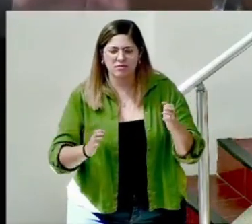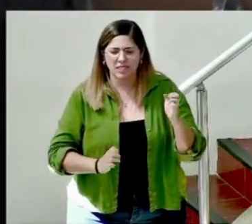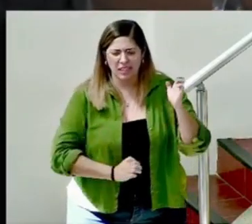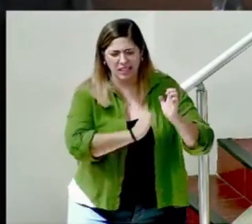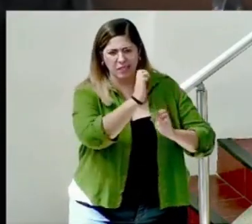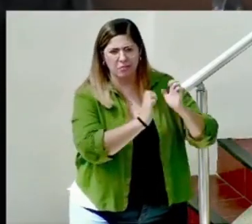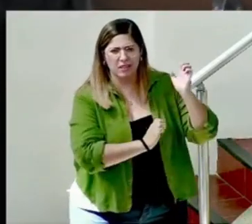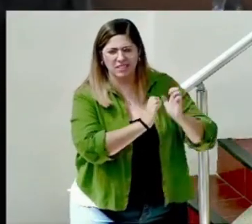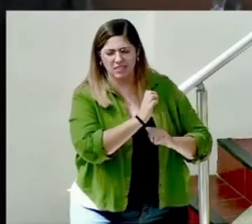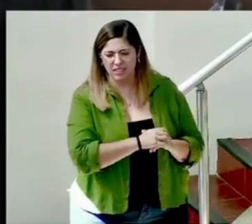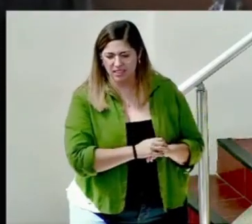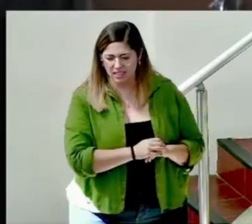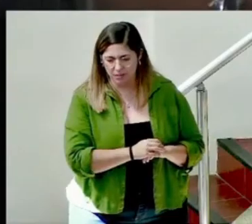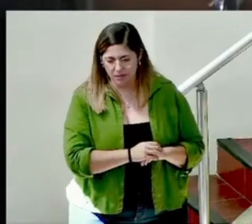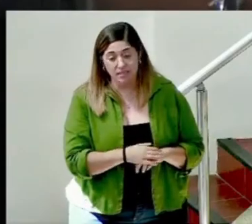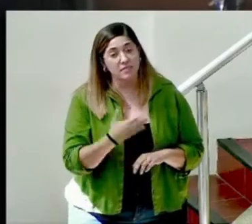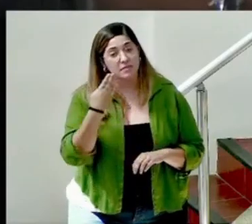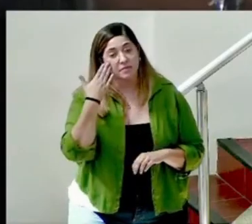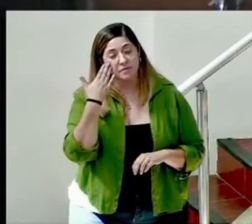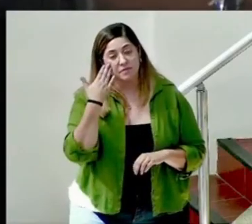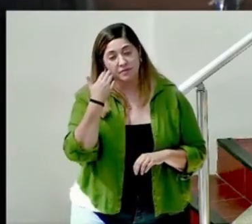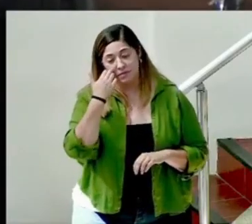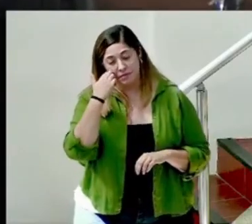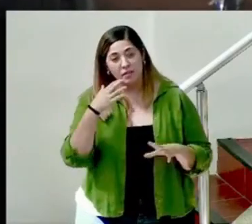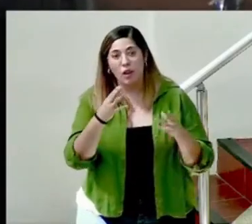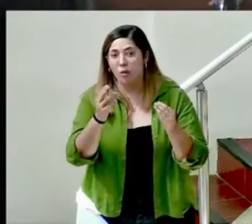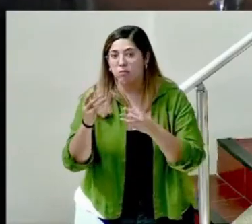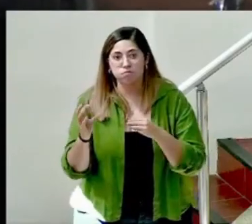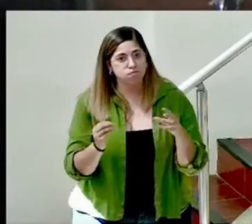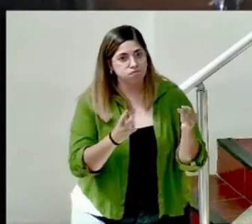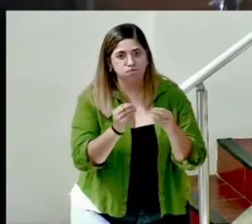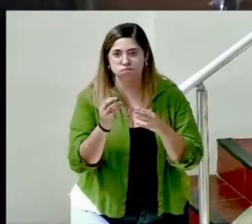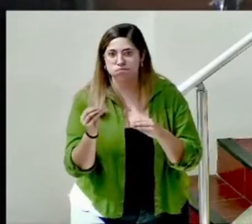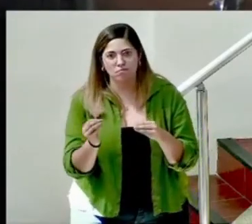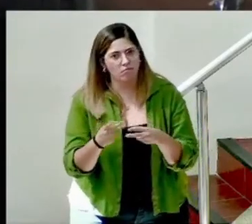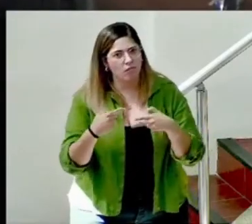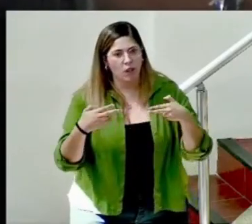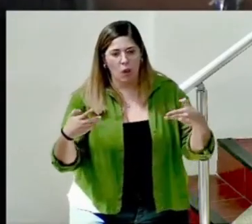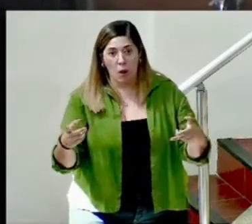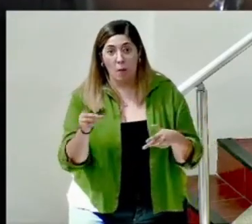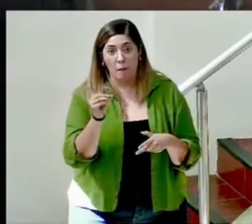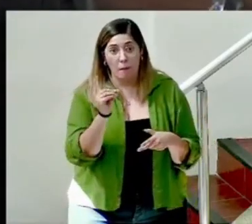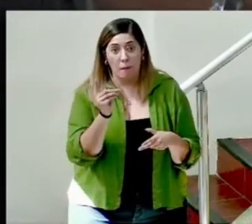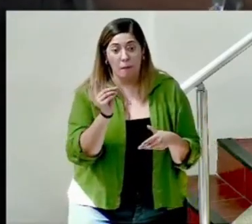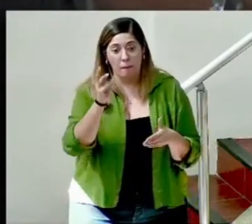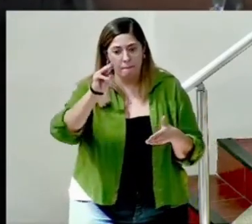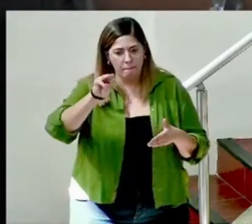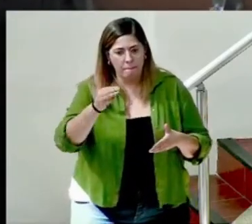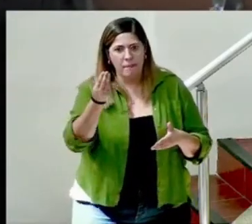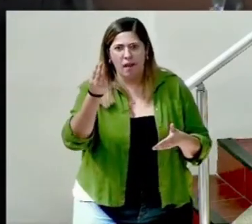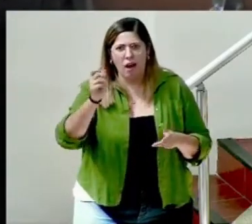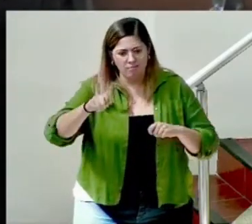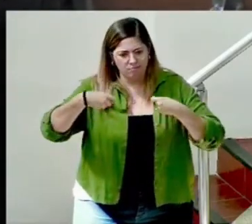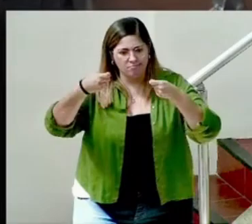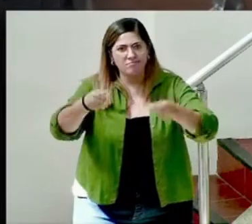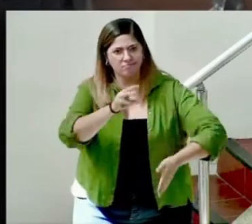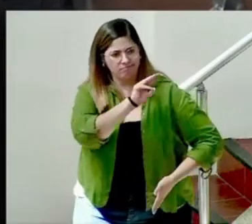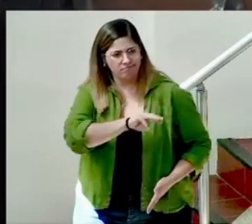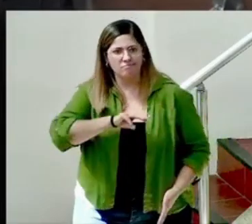no mundo inteiro, como milhões e milhões de dólares são doados para a obra